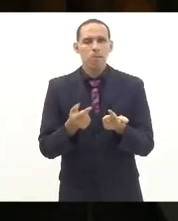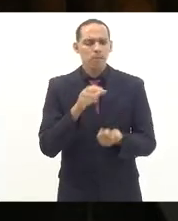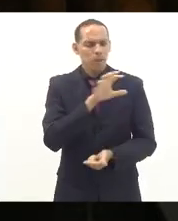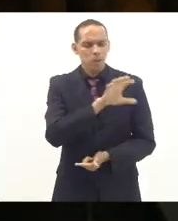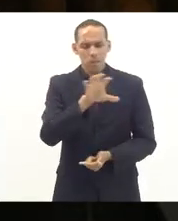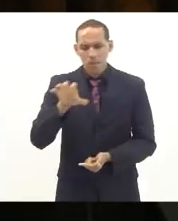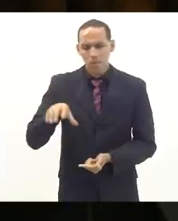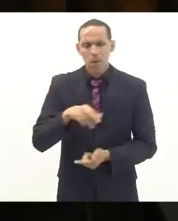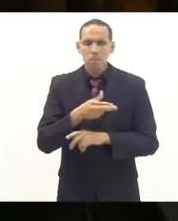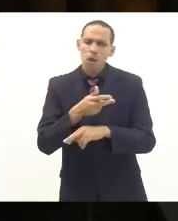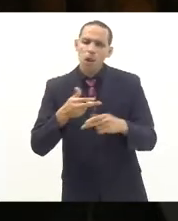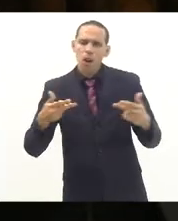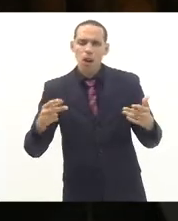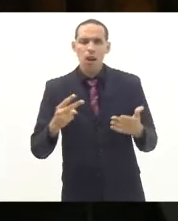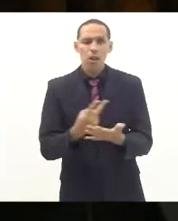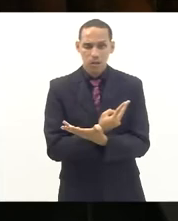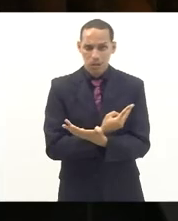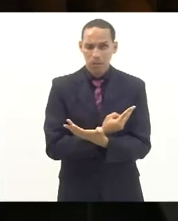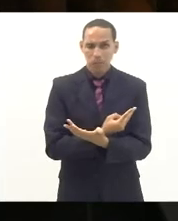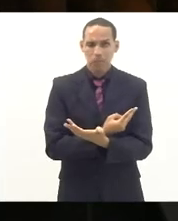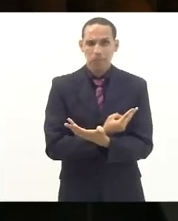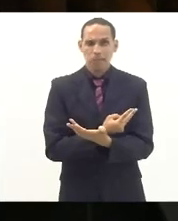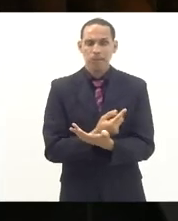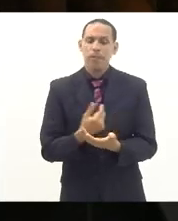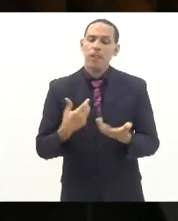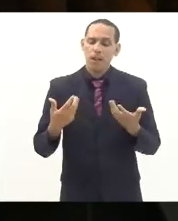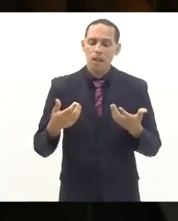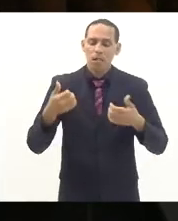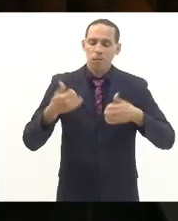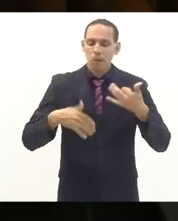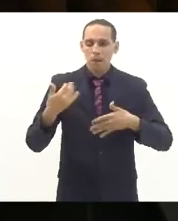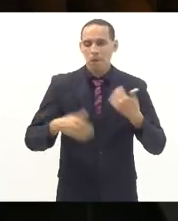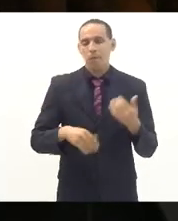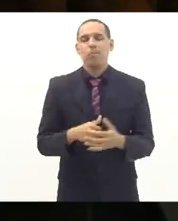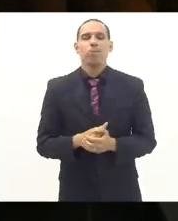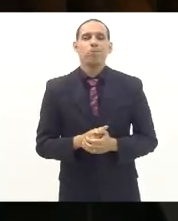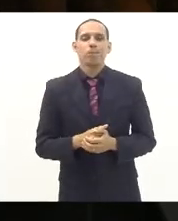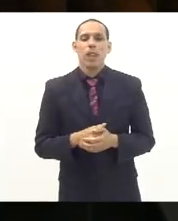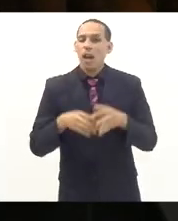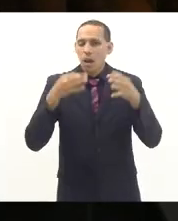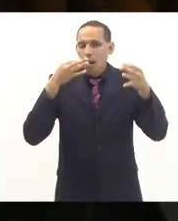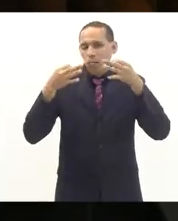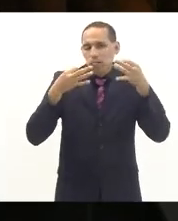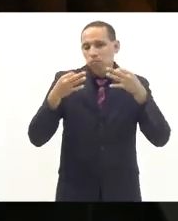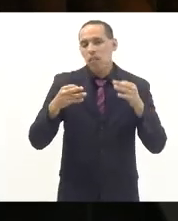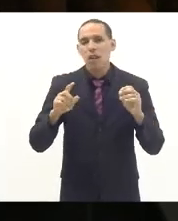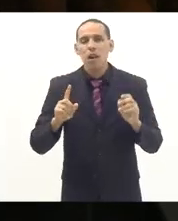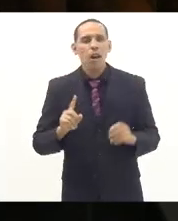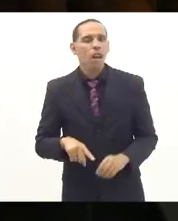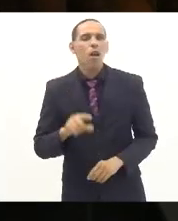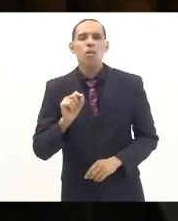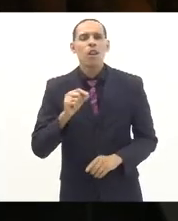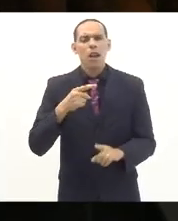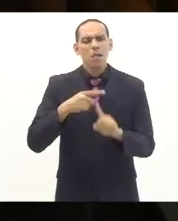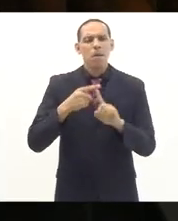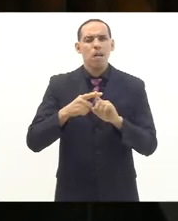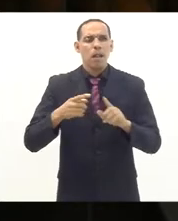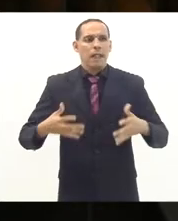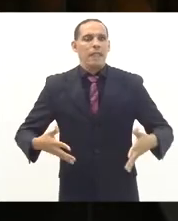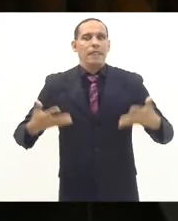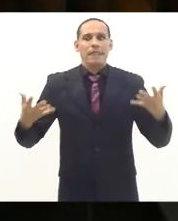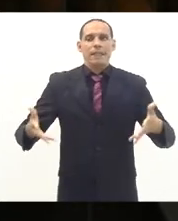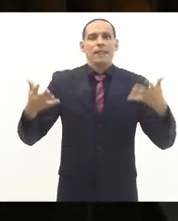diferentes situações de globais que vem acontecendo que eu queria que abordar esta perspectiva pode ser fruto de um otimismo exacerbado